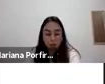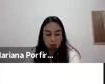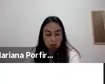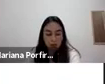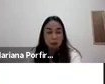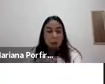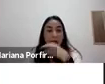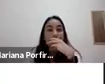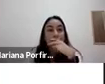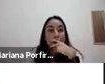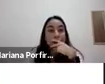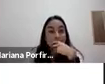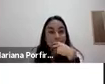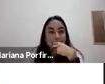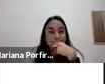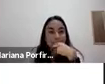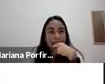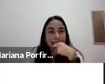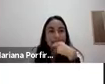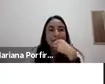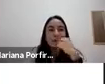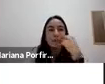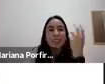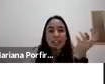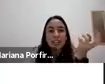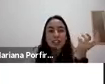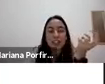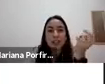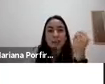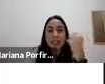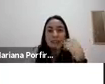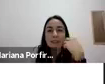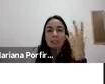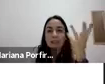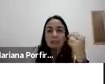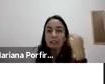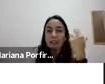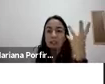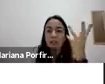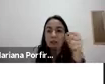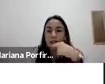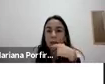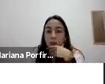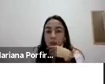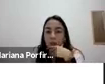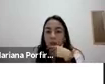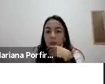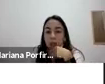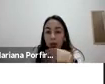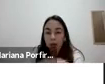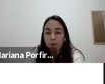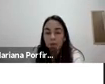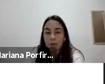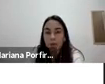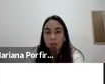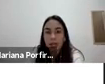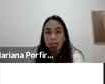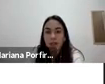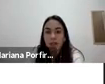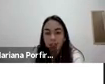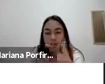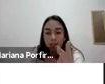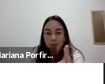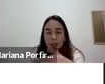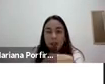nós vamos ter, né? Vamos garantir também que essa criança se desenvolva muito melhor, que